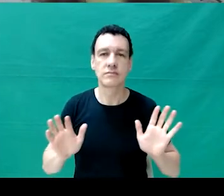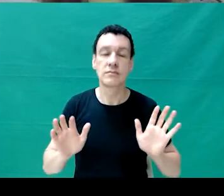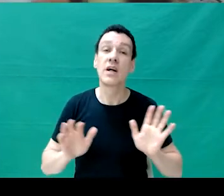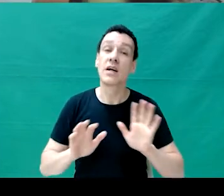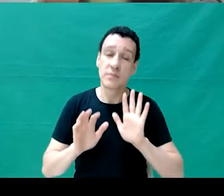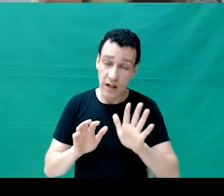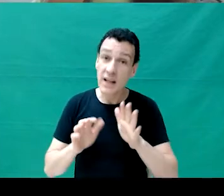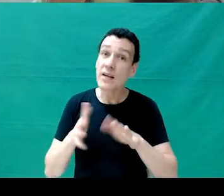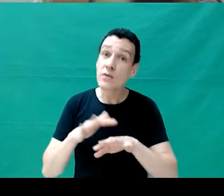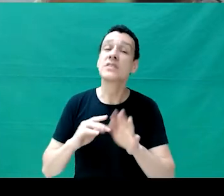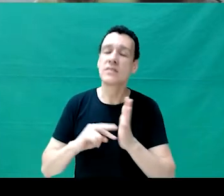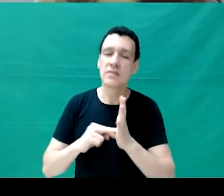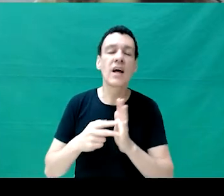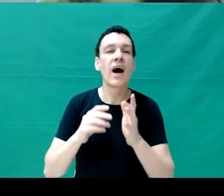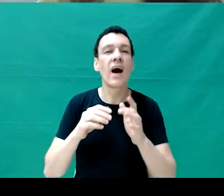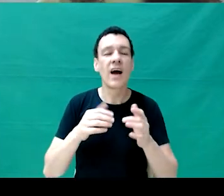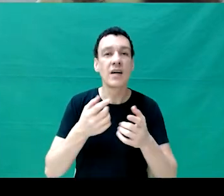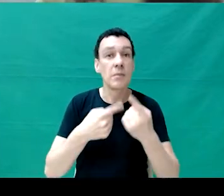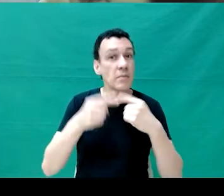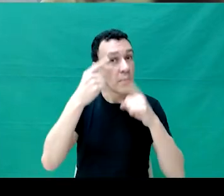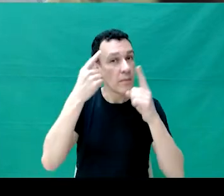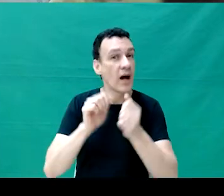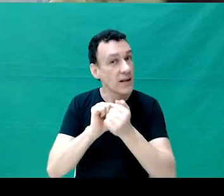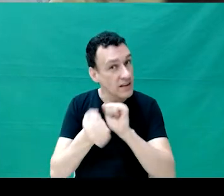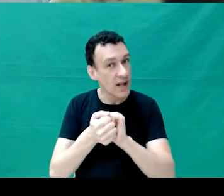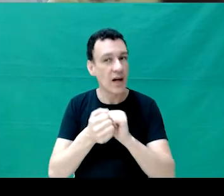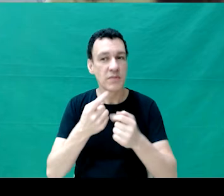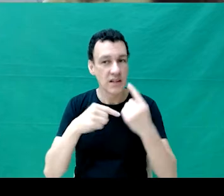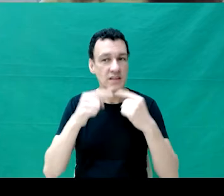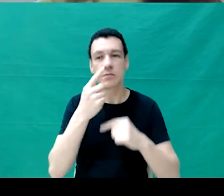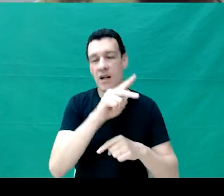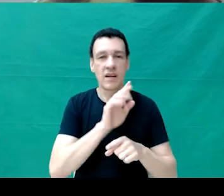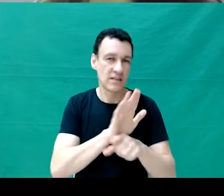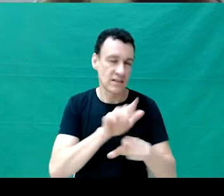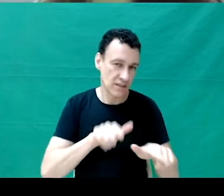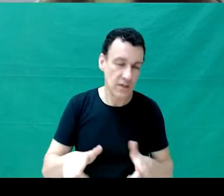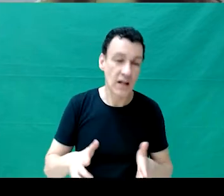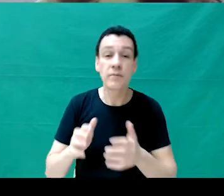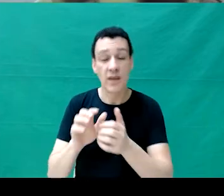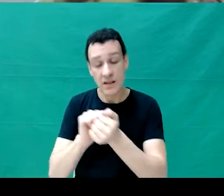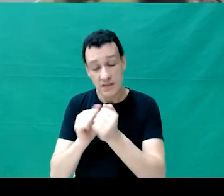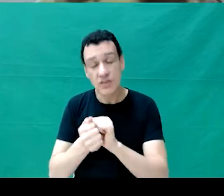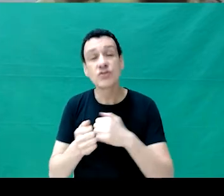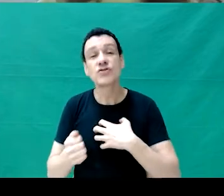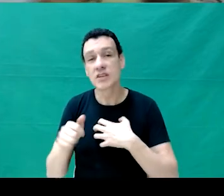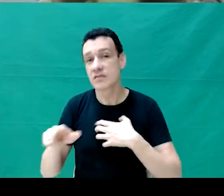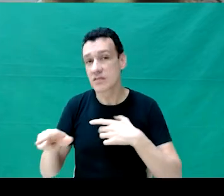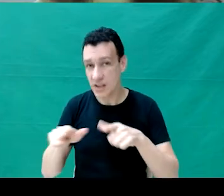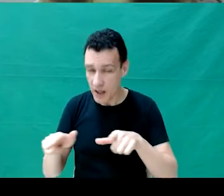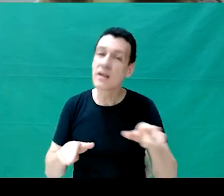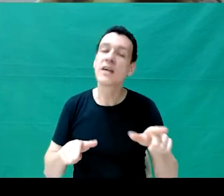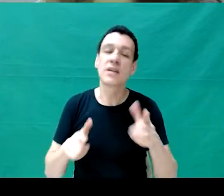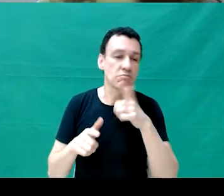essa pessoa, é quando ela adequa o modo de trabalho para que essa pessoa também seja inclusa. No caso de uma